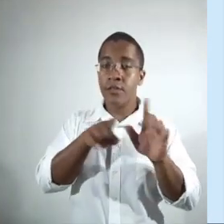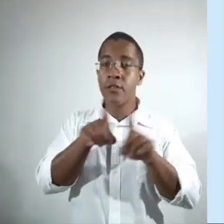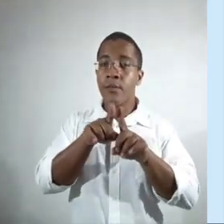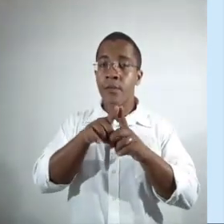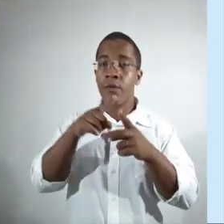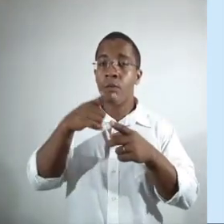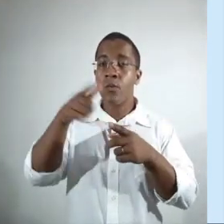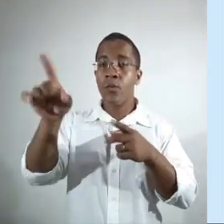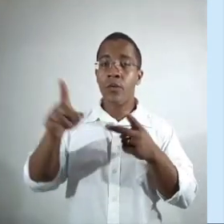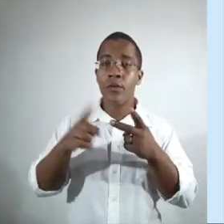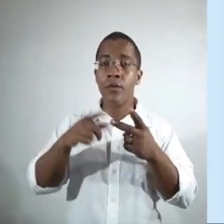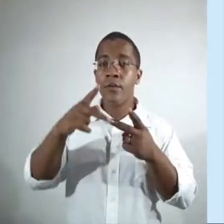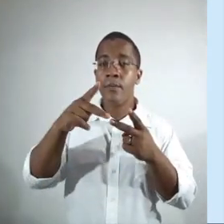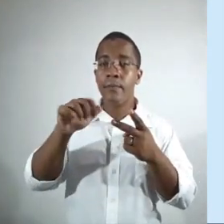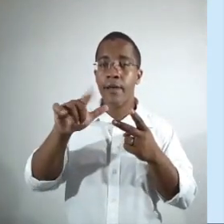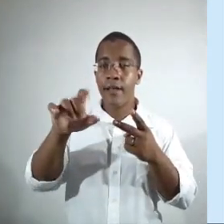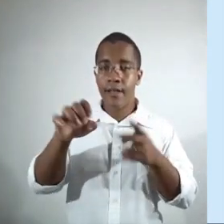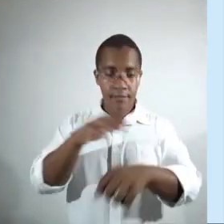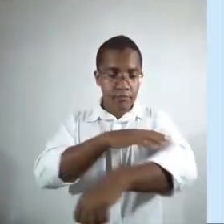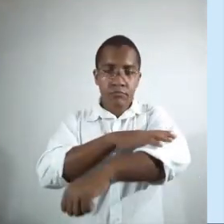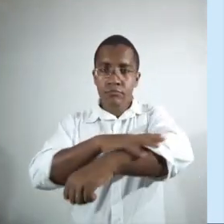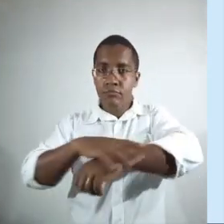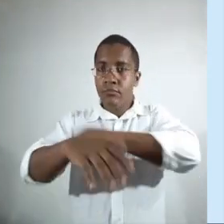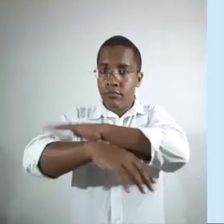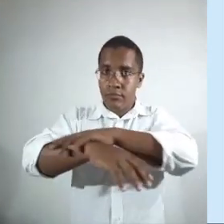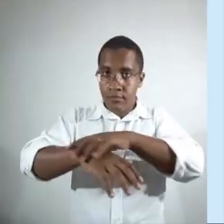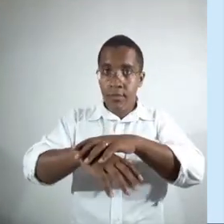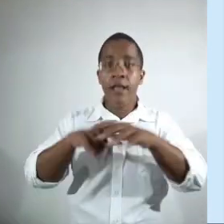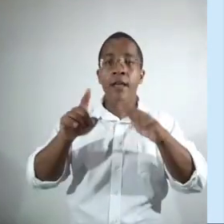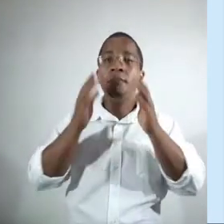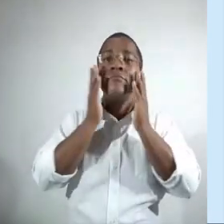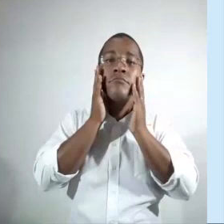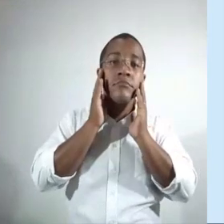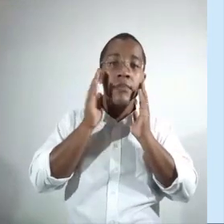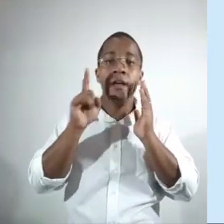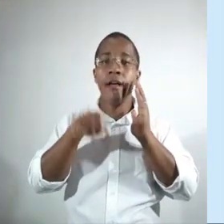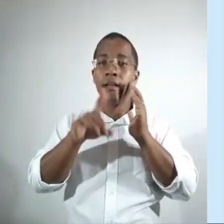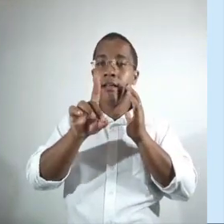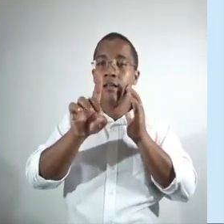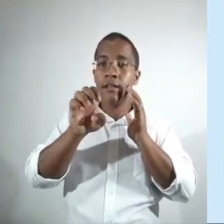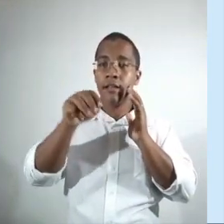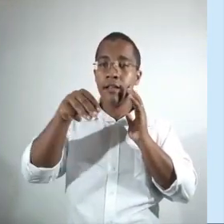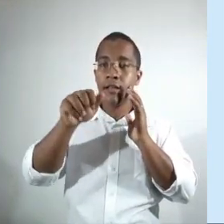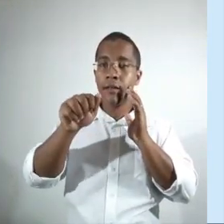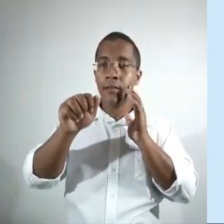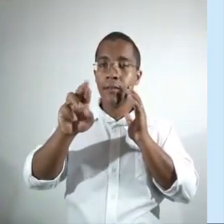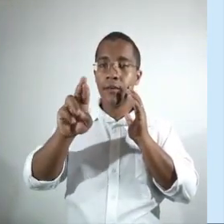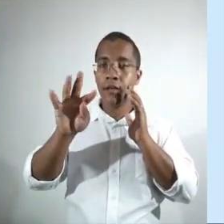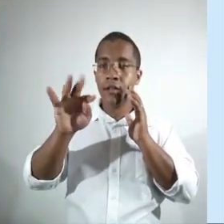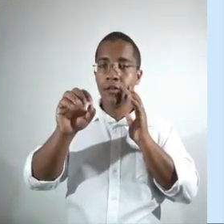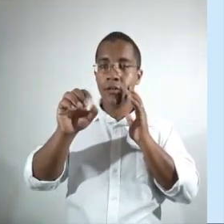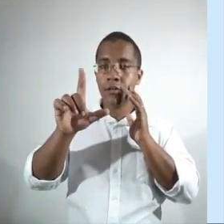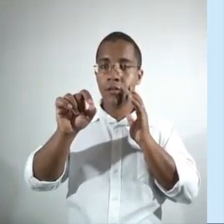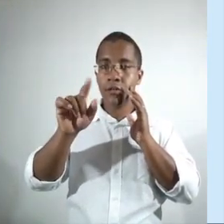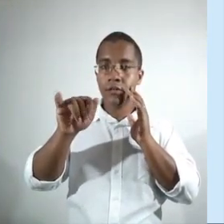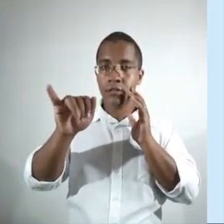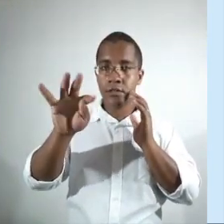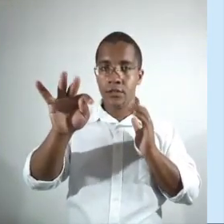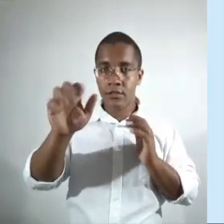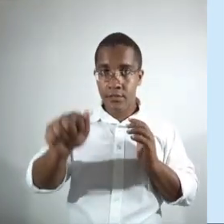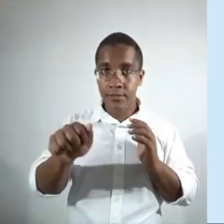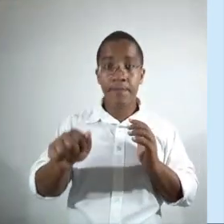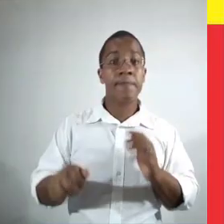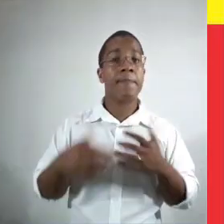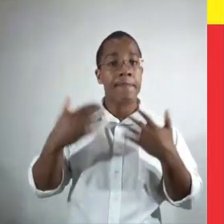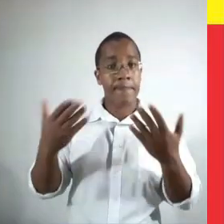vai cuidar aí, no caso, é o dermatologista. São especialidades, né, que cuidam. Então, vejam só. No nosso